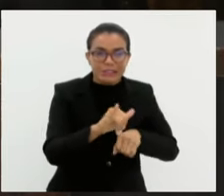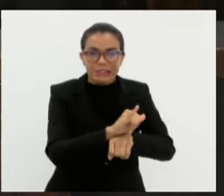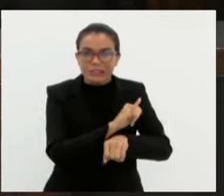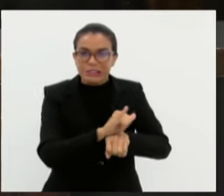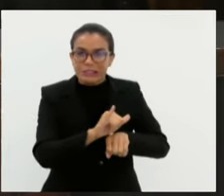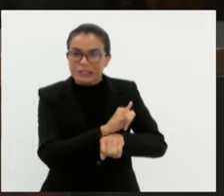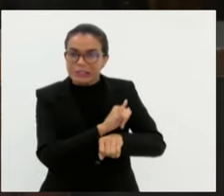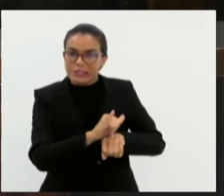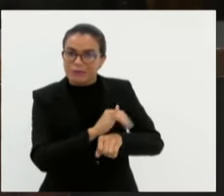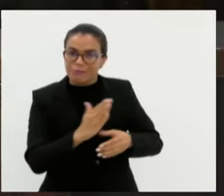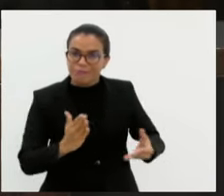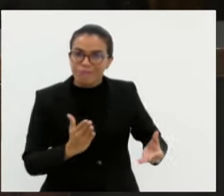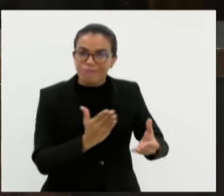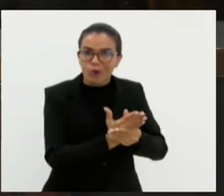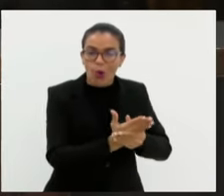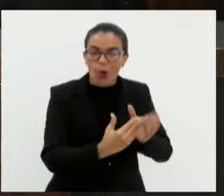processar